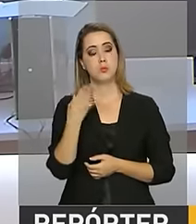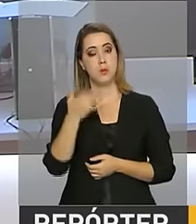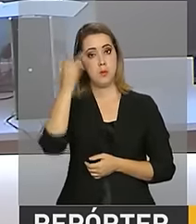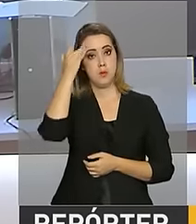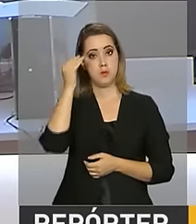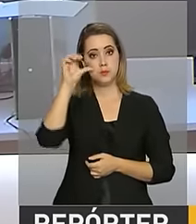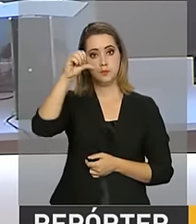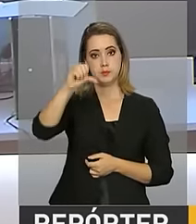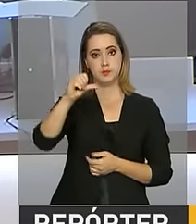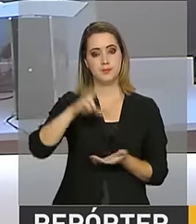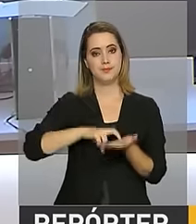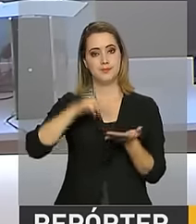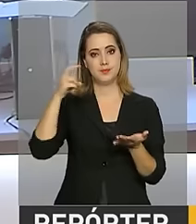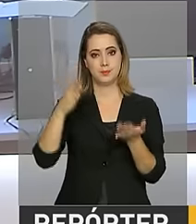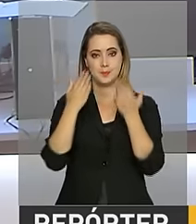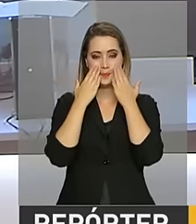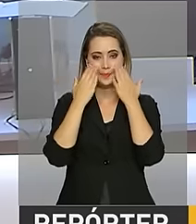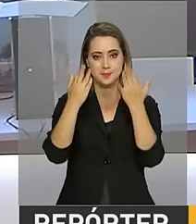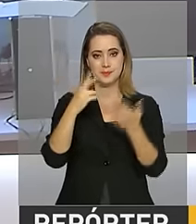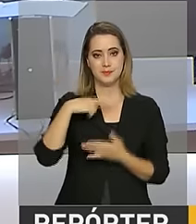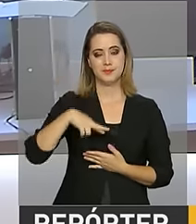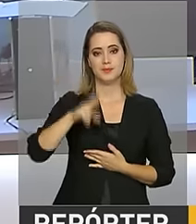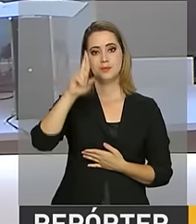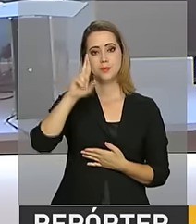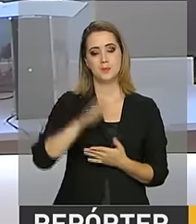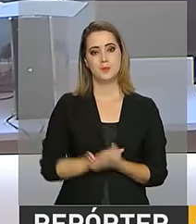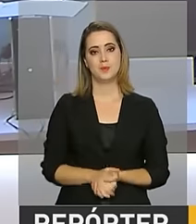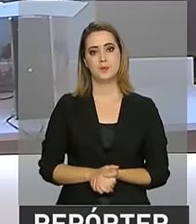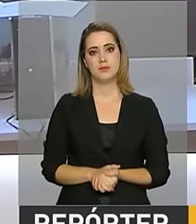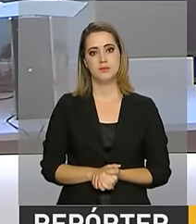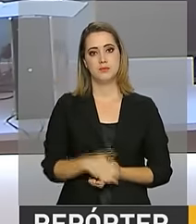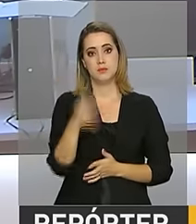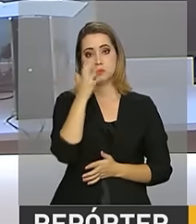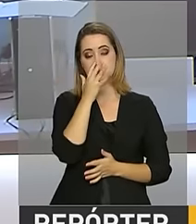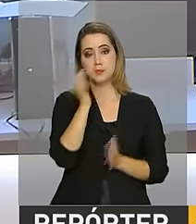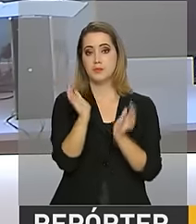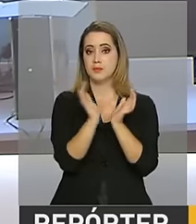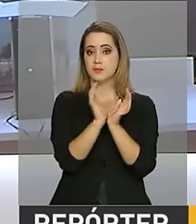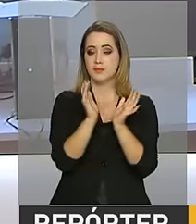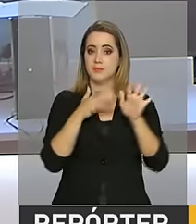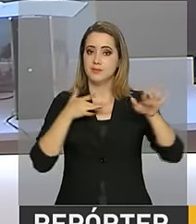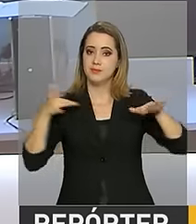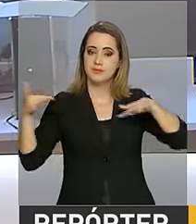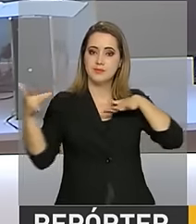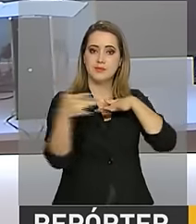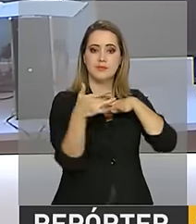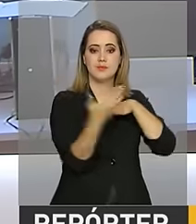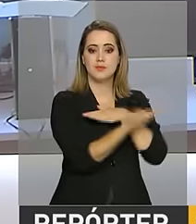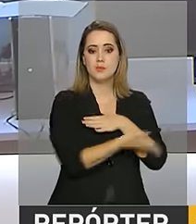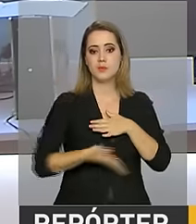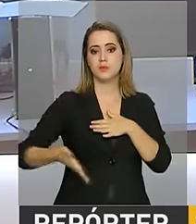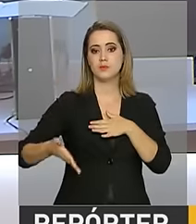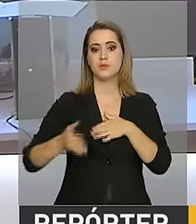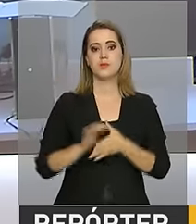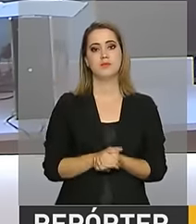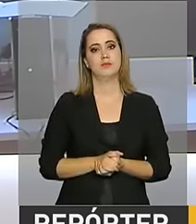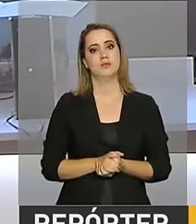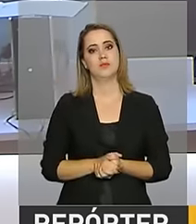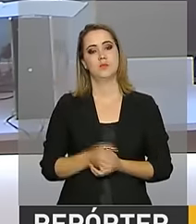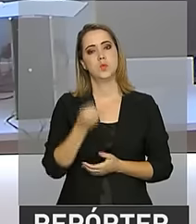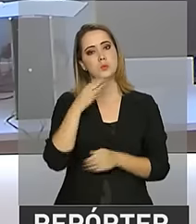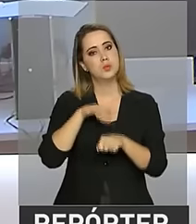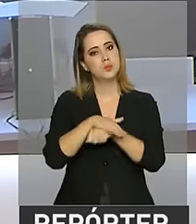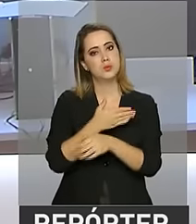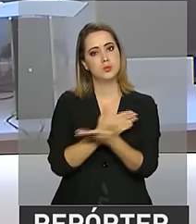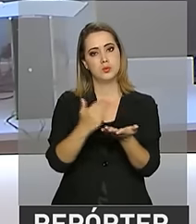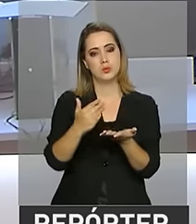amanhã às 9 da manhã na primeira edição do repórter NBR acompanhe as novidades também Pelas nossas redes sociais uma